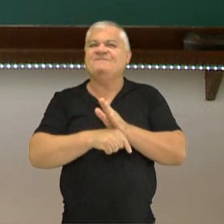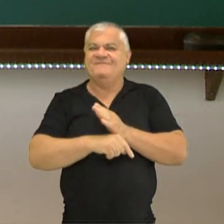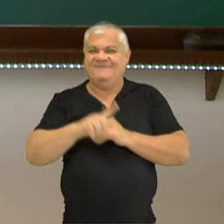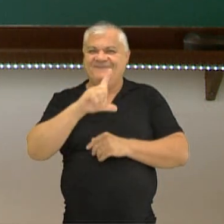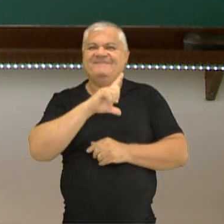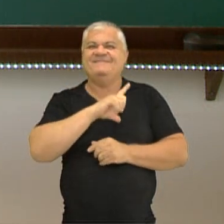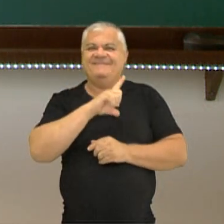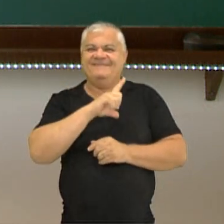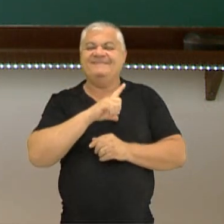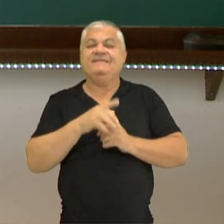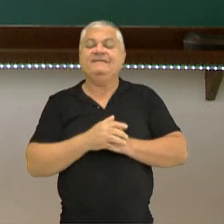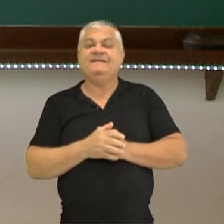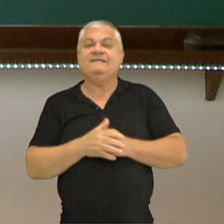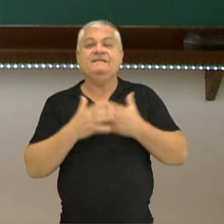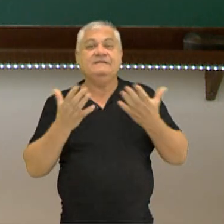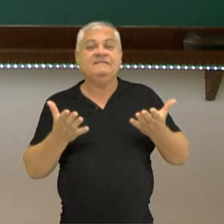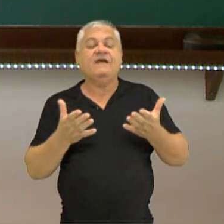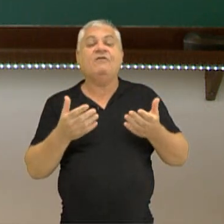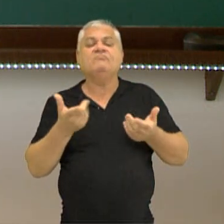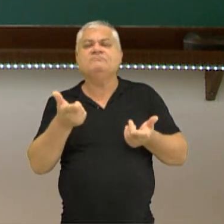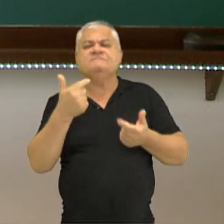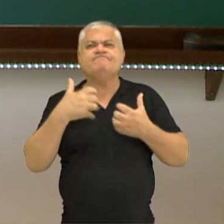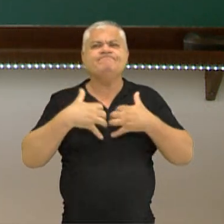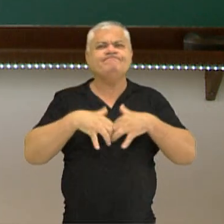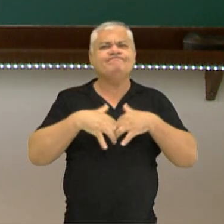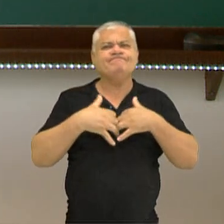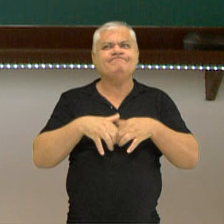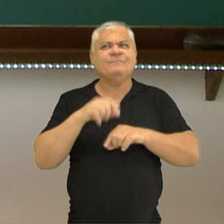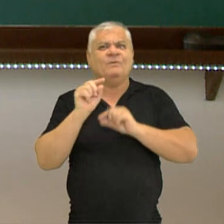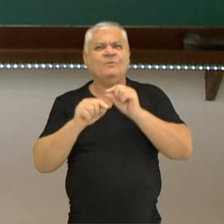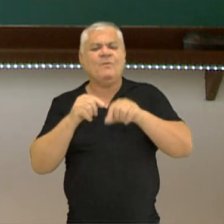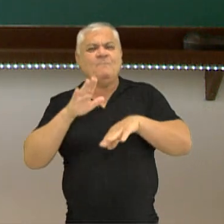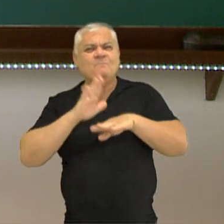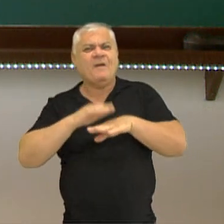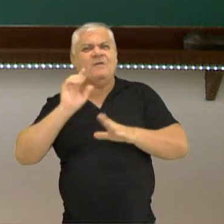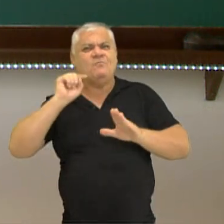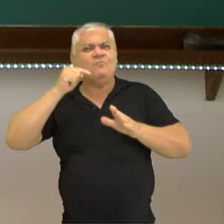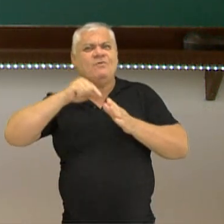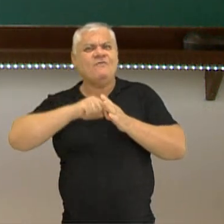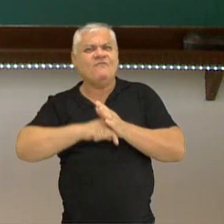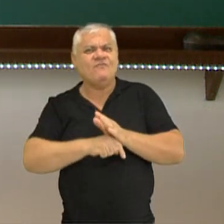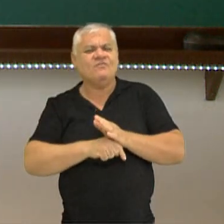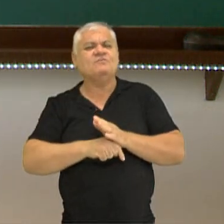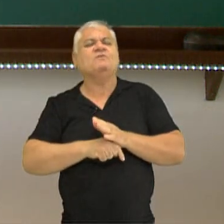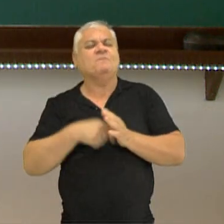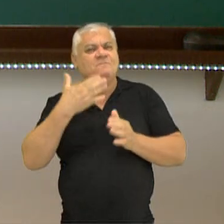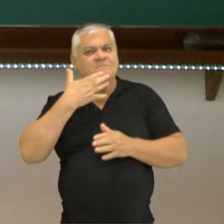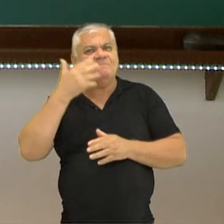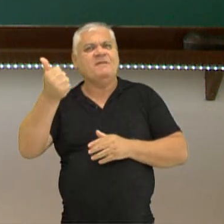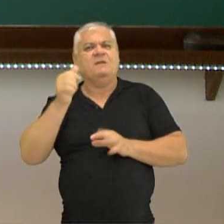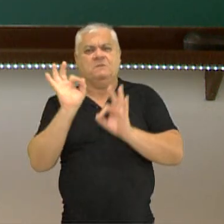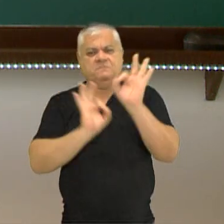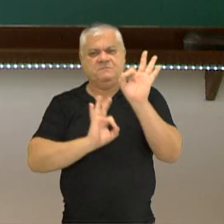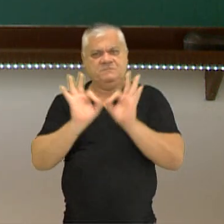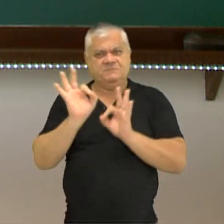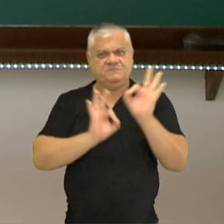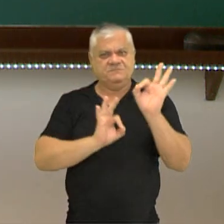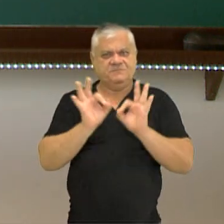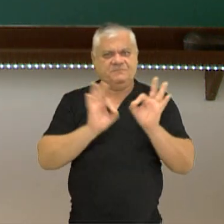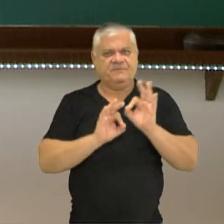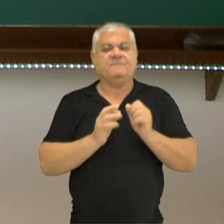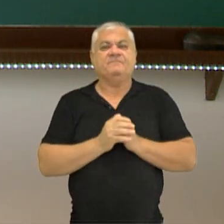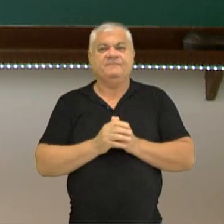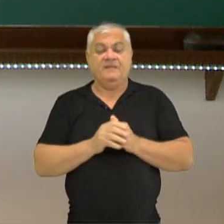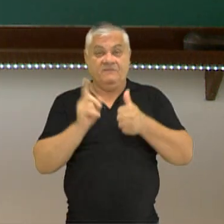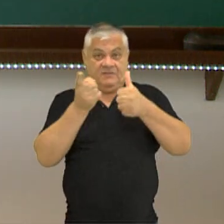do exercício. E é isso que a gente tem que se preparar. Quanto mais aprofundado for o exercício, melhor vai ser a preparação de vocês. Você